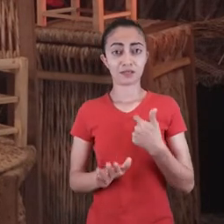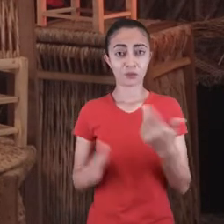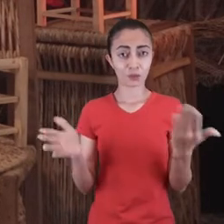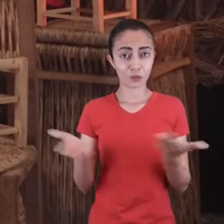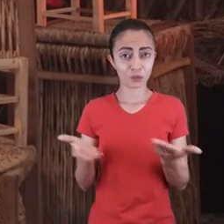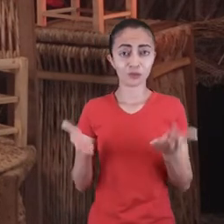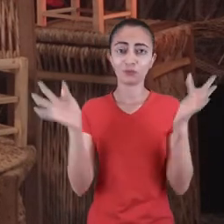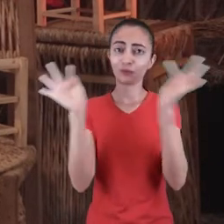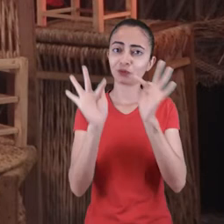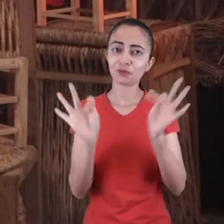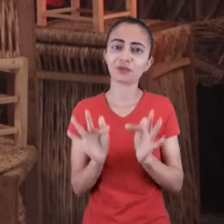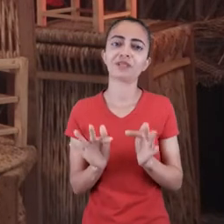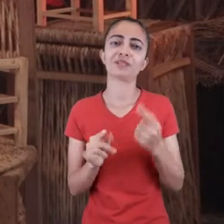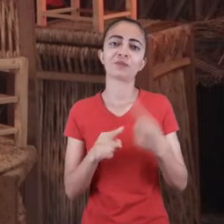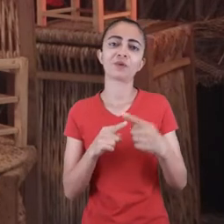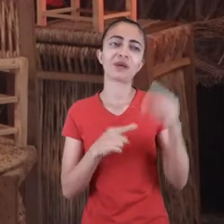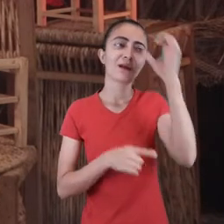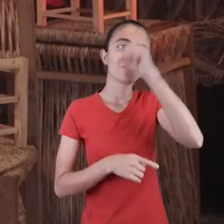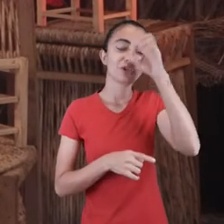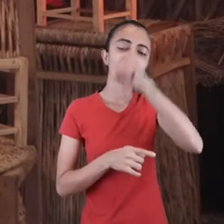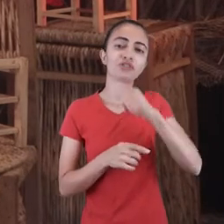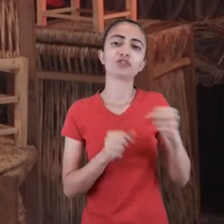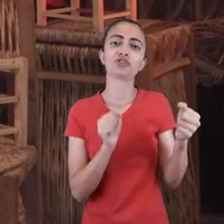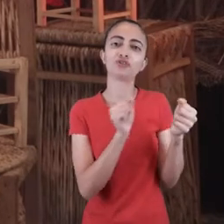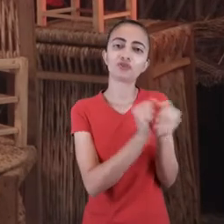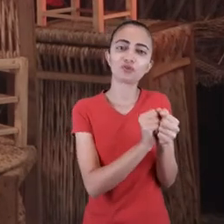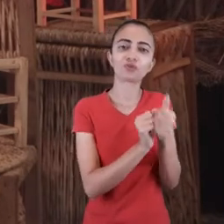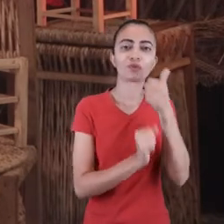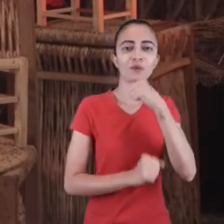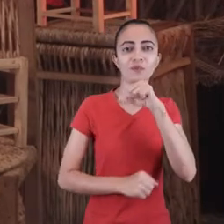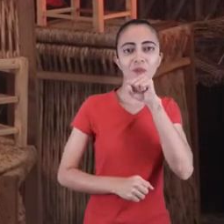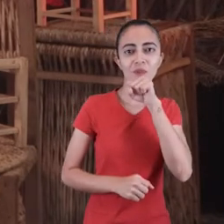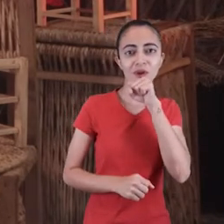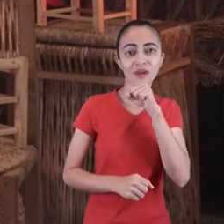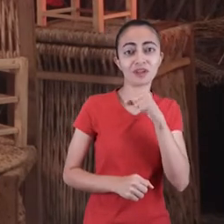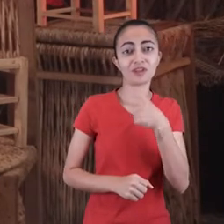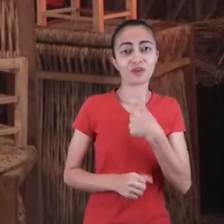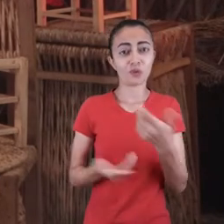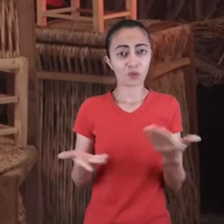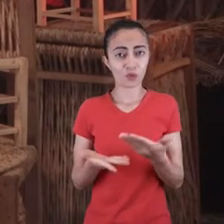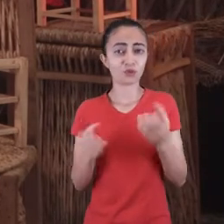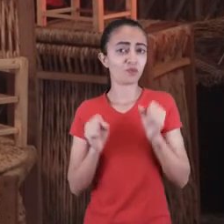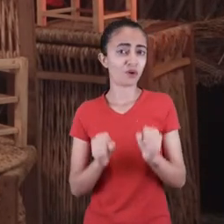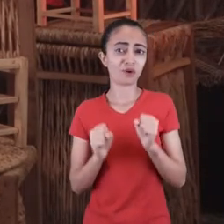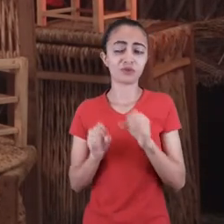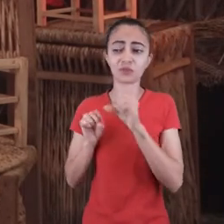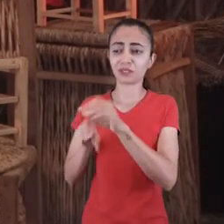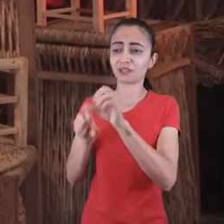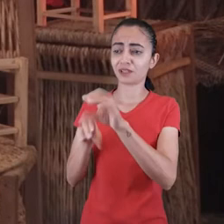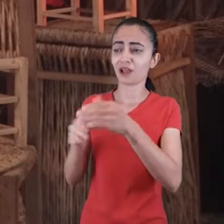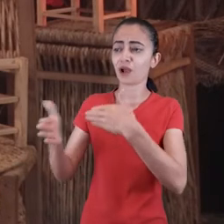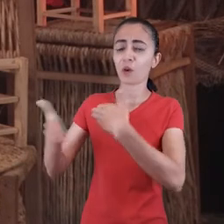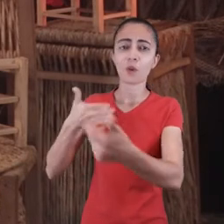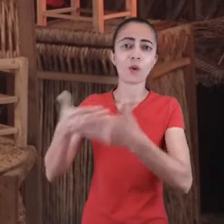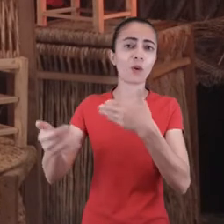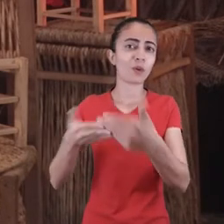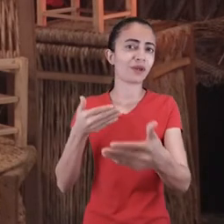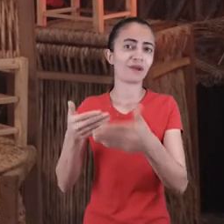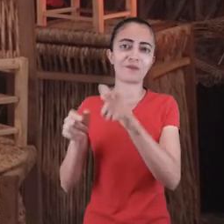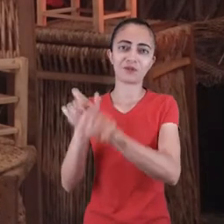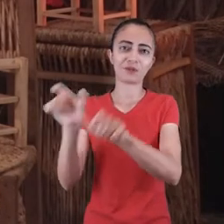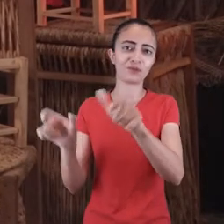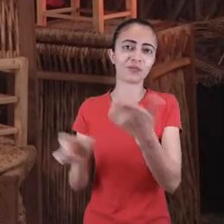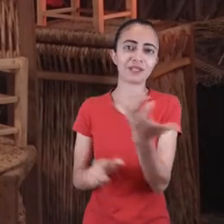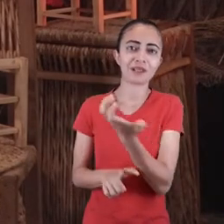porque eu aprendi com a minha mãe. E eu posso ensinar qualquer outra pessoa que